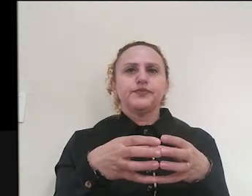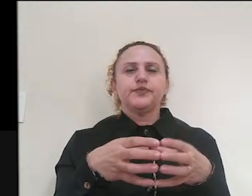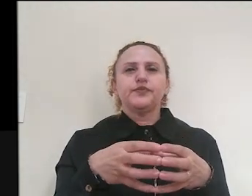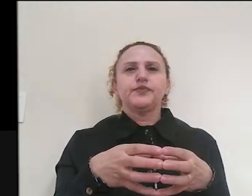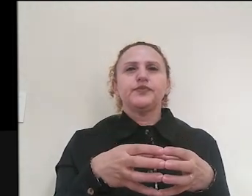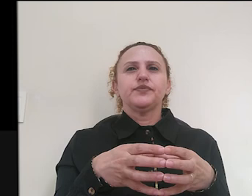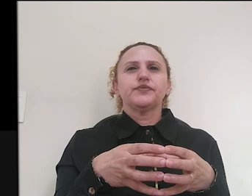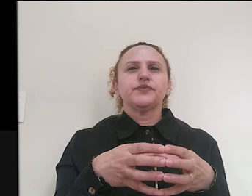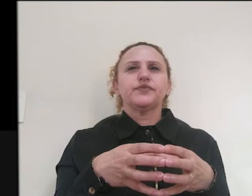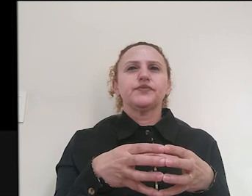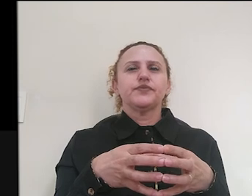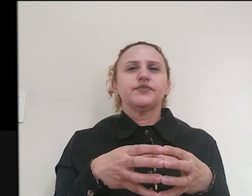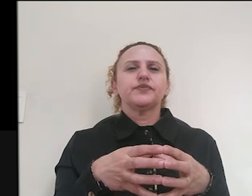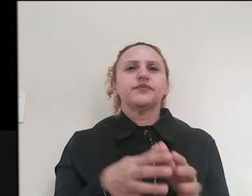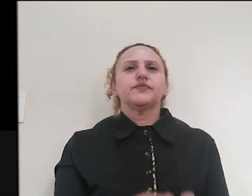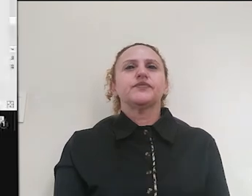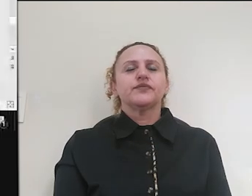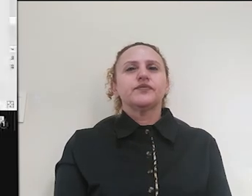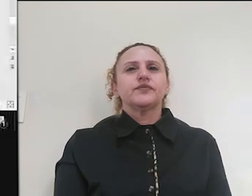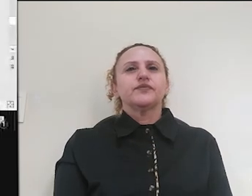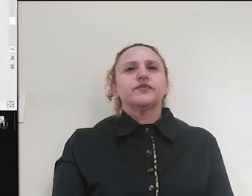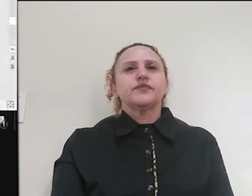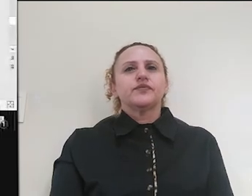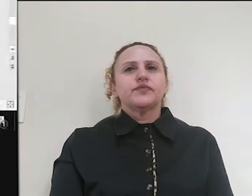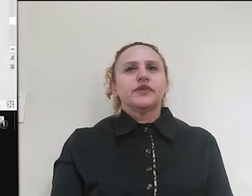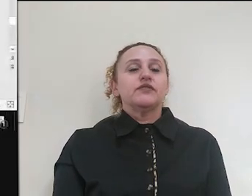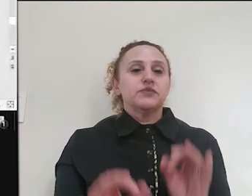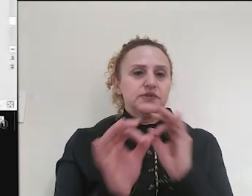E aí vamos interromper aqui